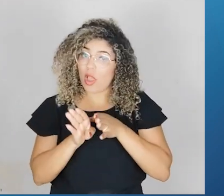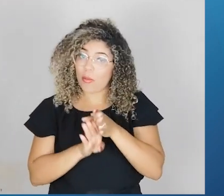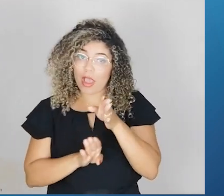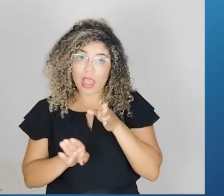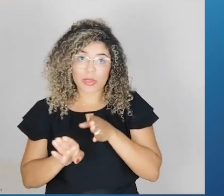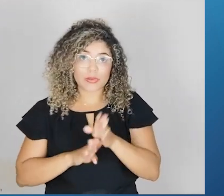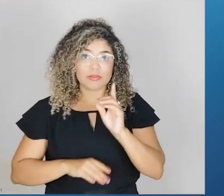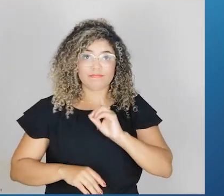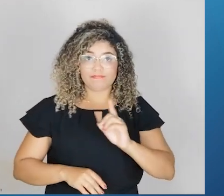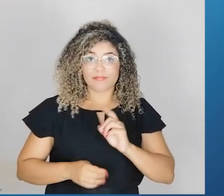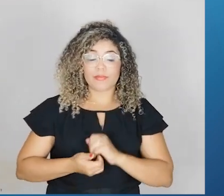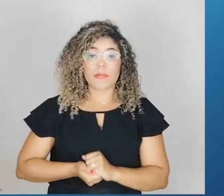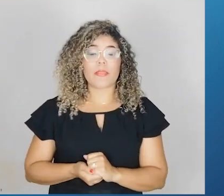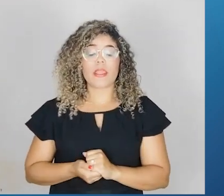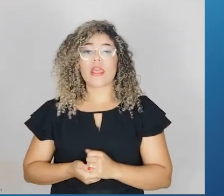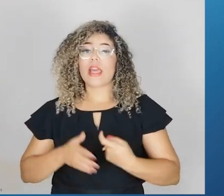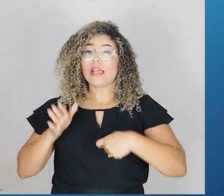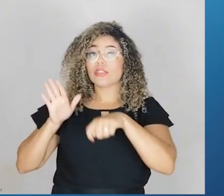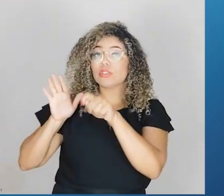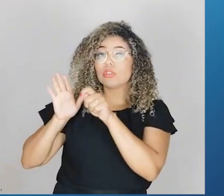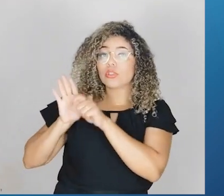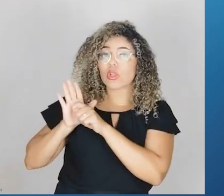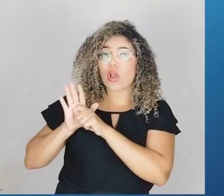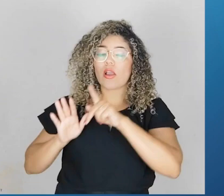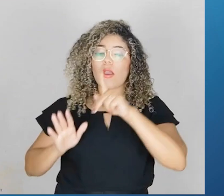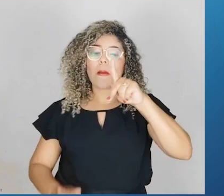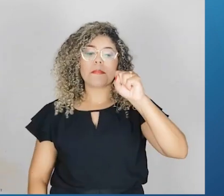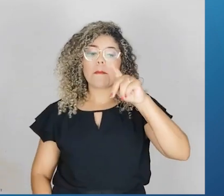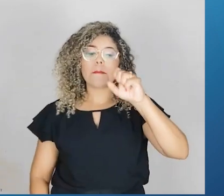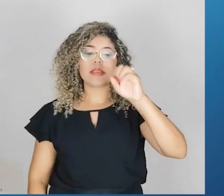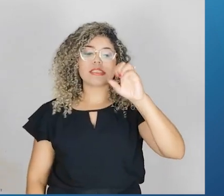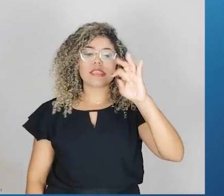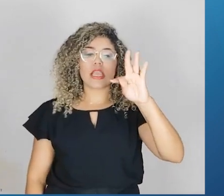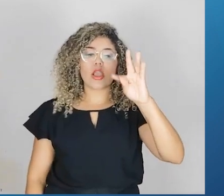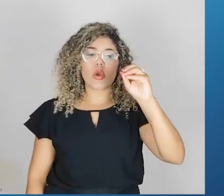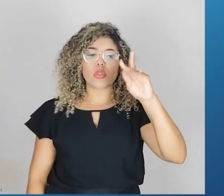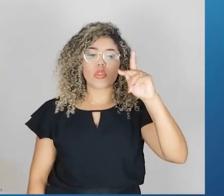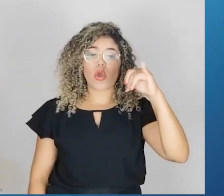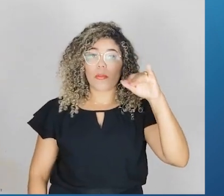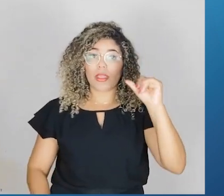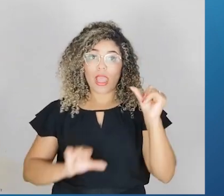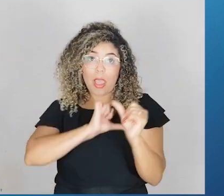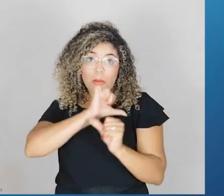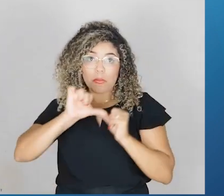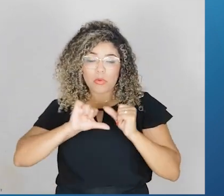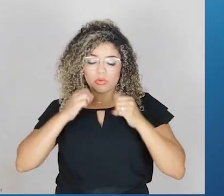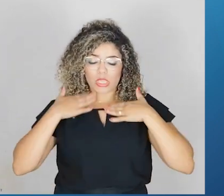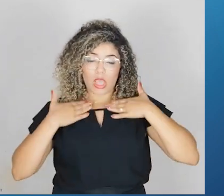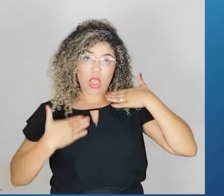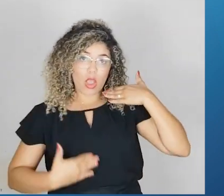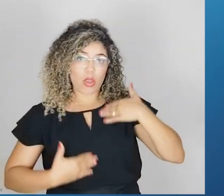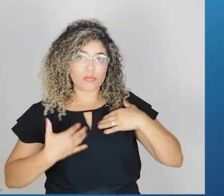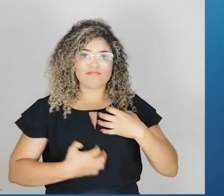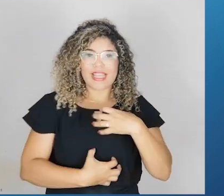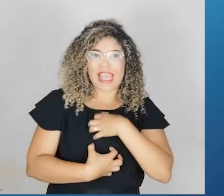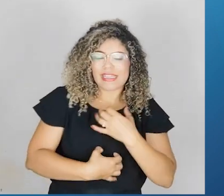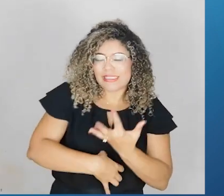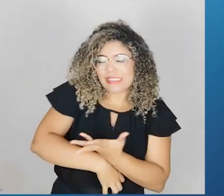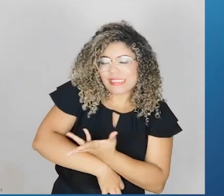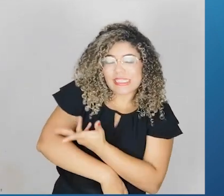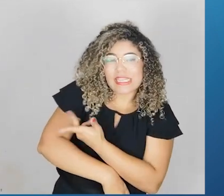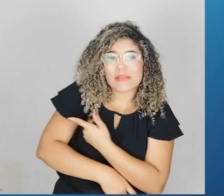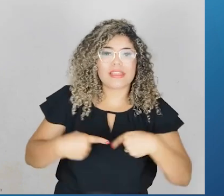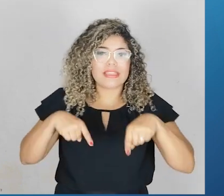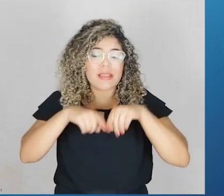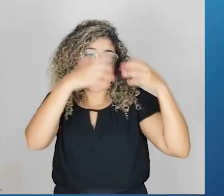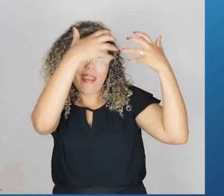As drogas psicotrópicas agem no sistema nervoso central, produzindo alterações de comportamento, humor e cognição.